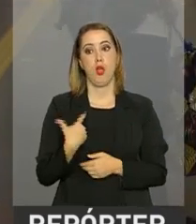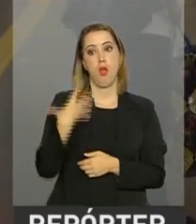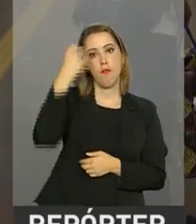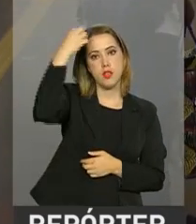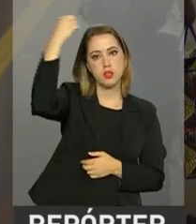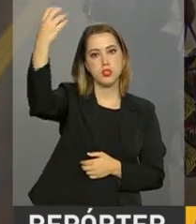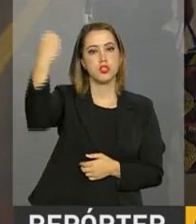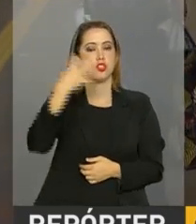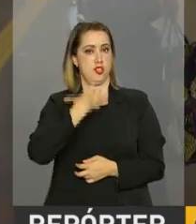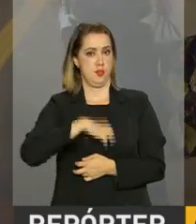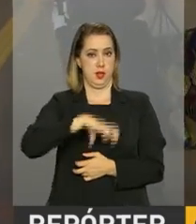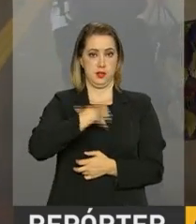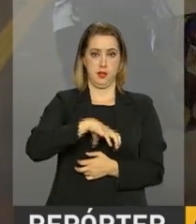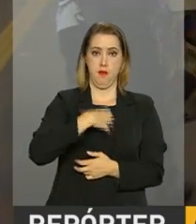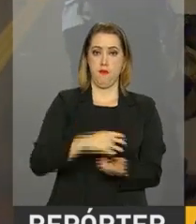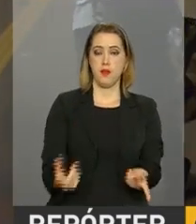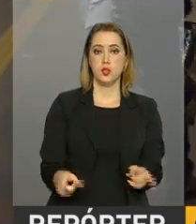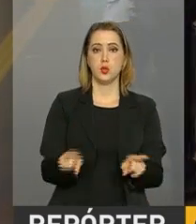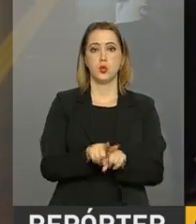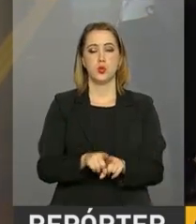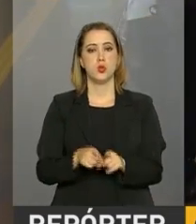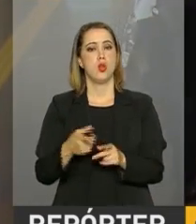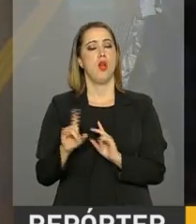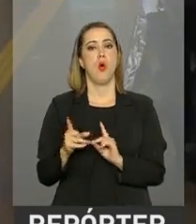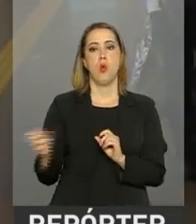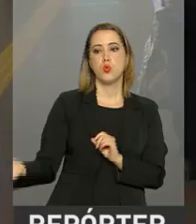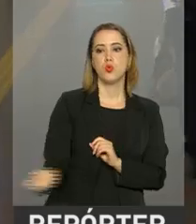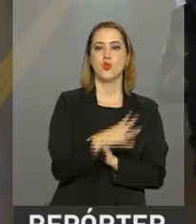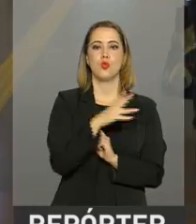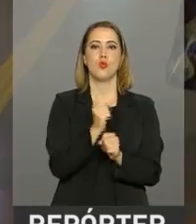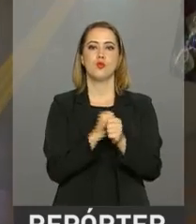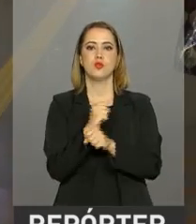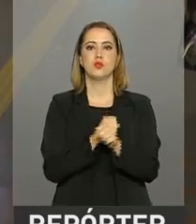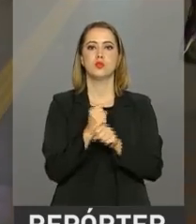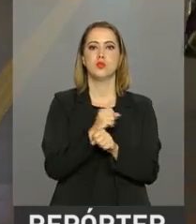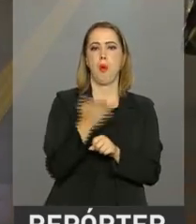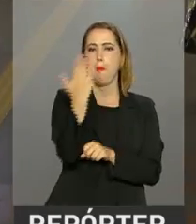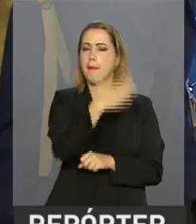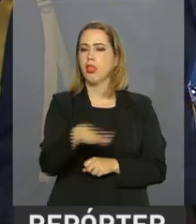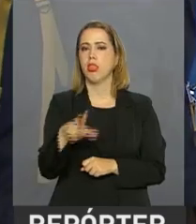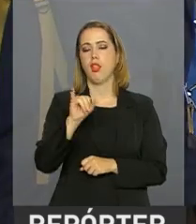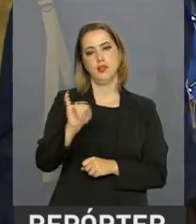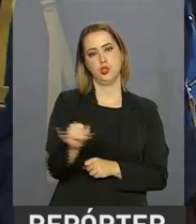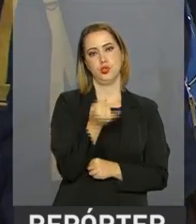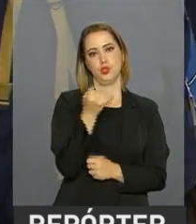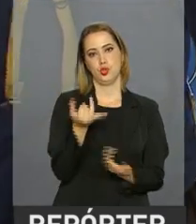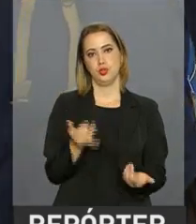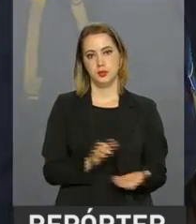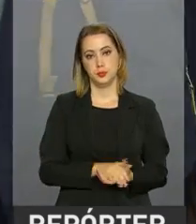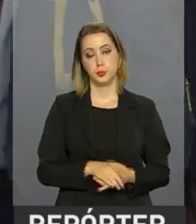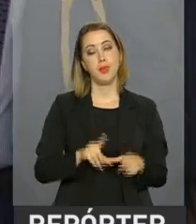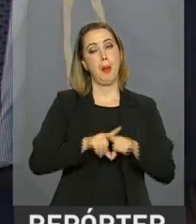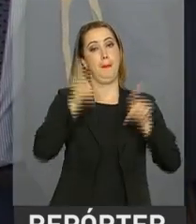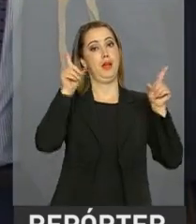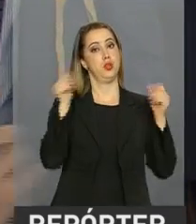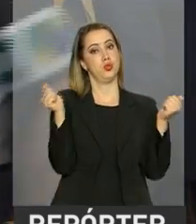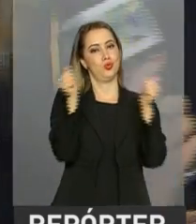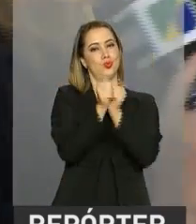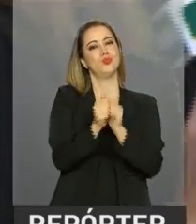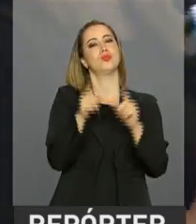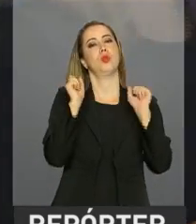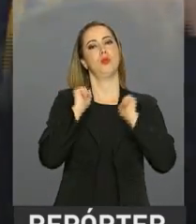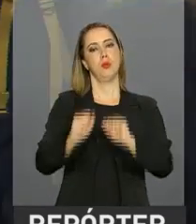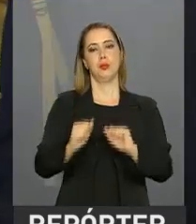Salvador passar o reveon as festas e a metade de Janeiro lá com minha família mas junto com as viagens de férias podem